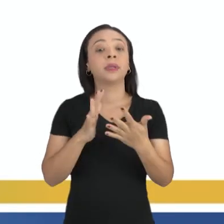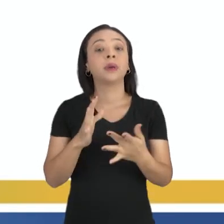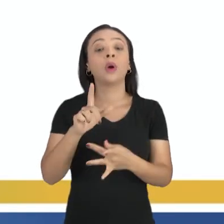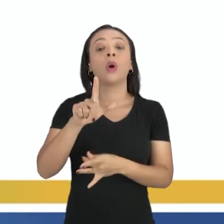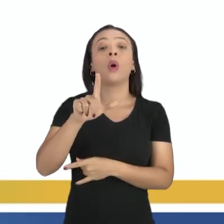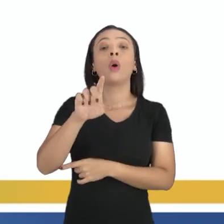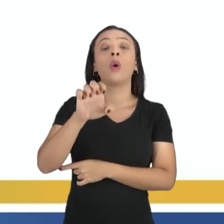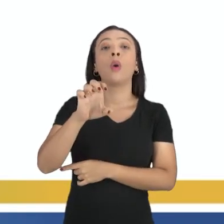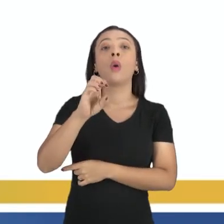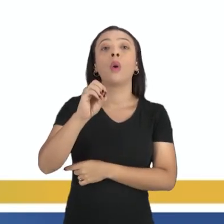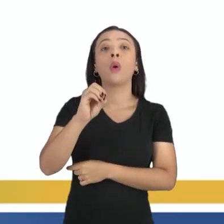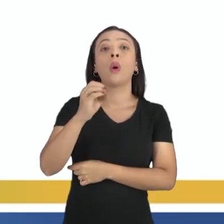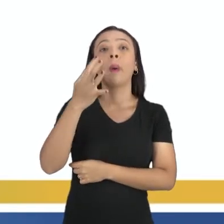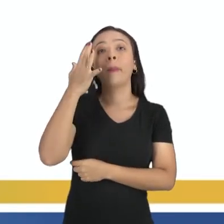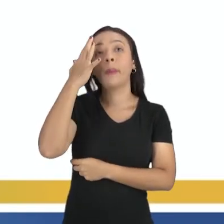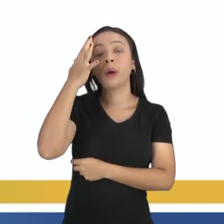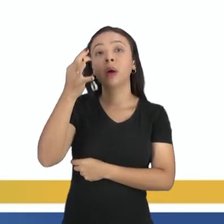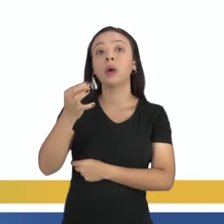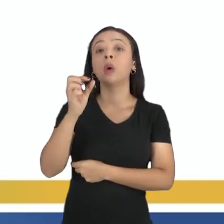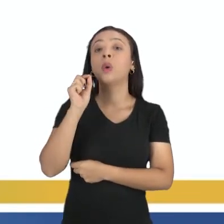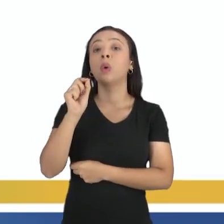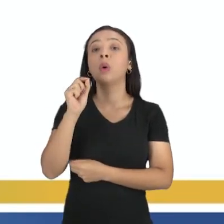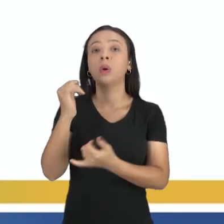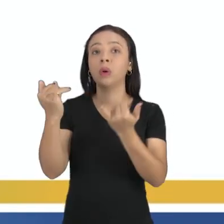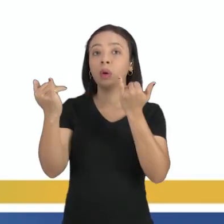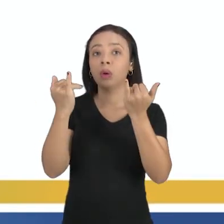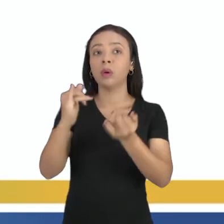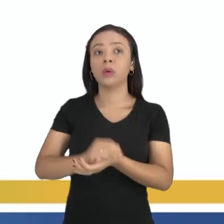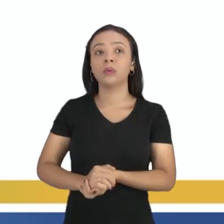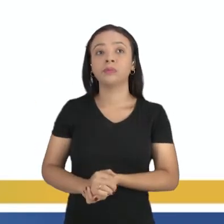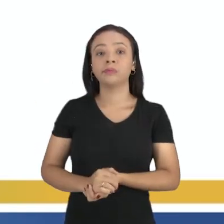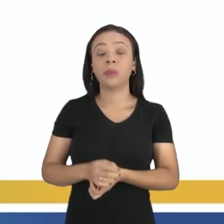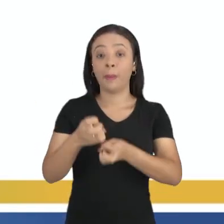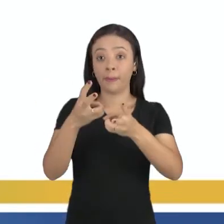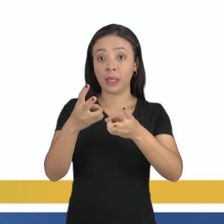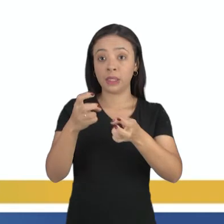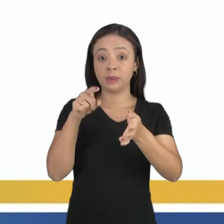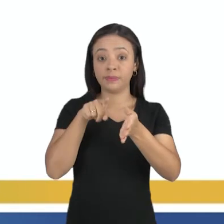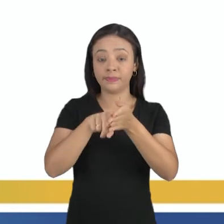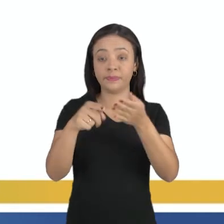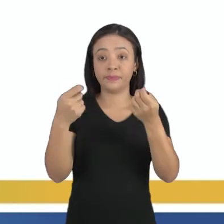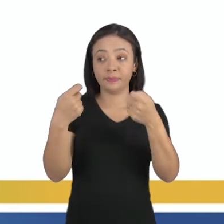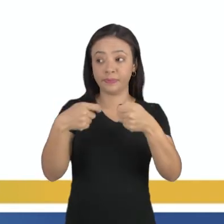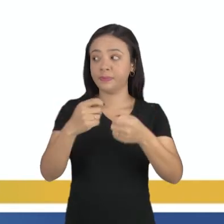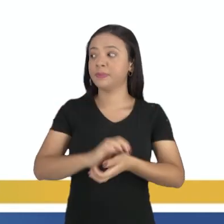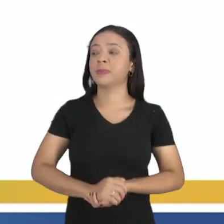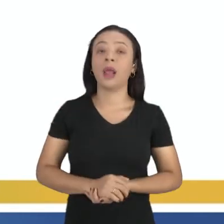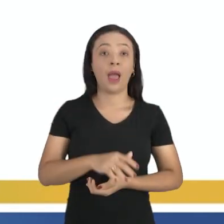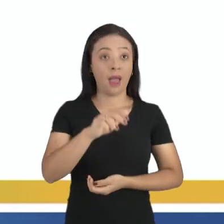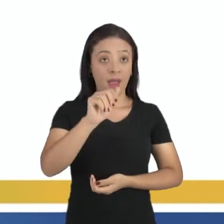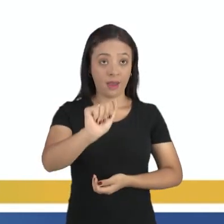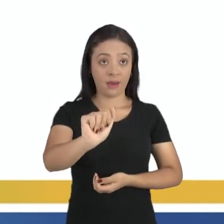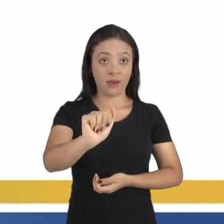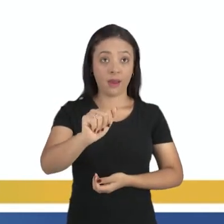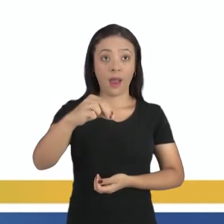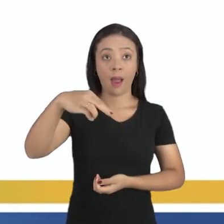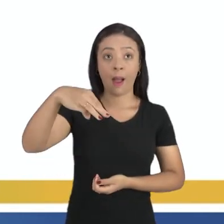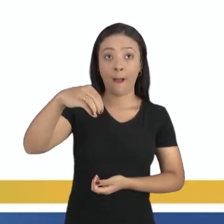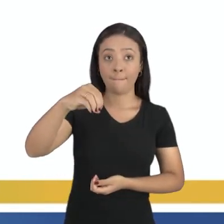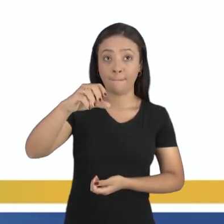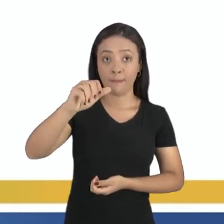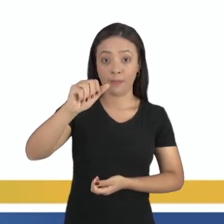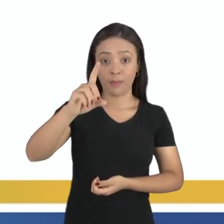Léo pôde concluir com esses dados? Vamos lá analisar então as alternativas. Letra A. A moda das idades